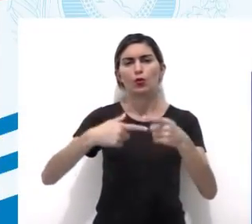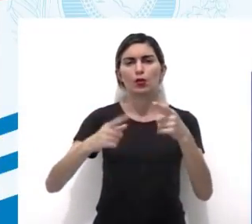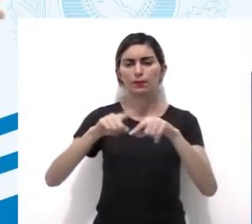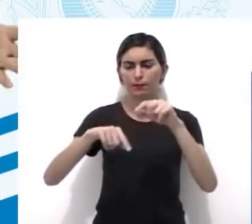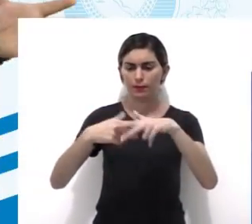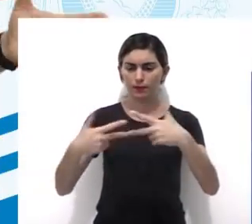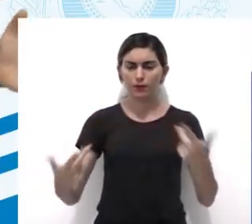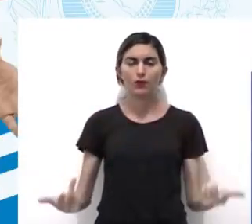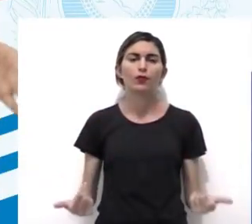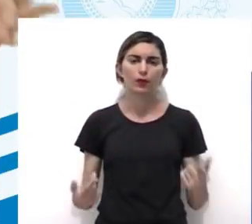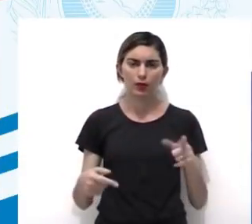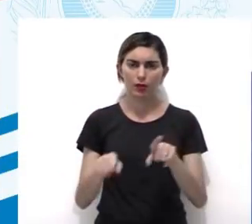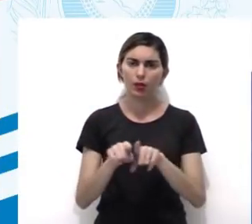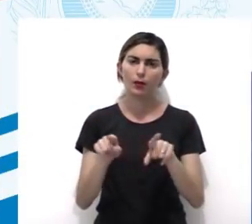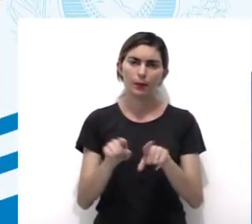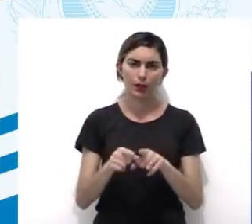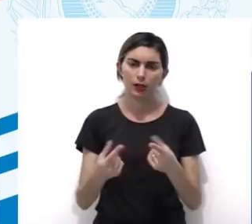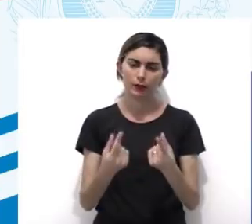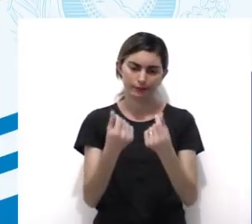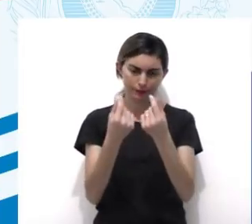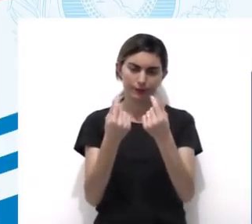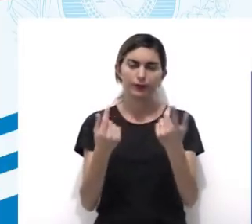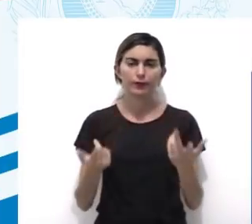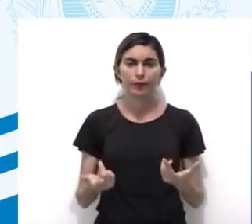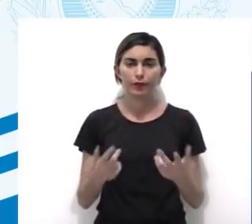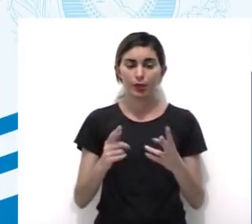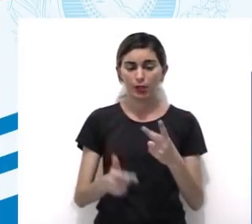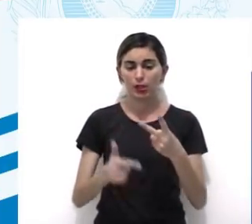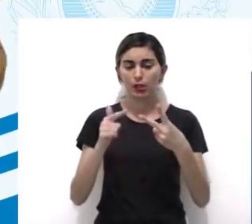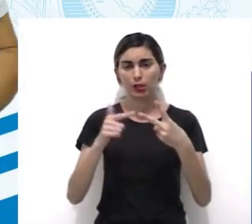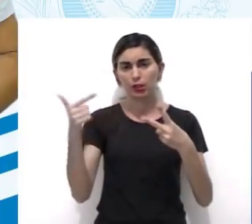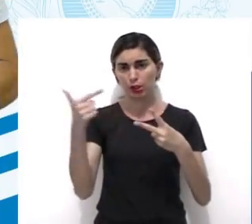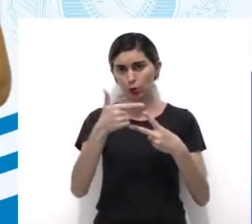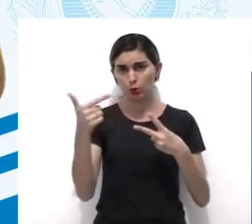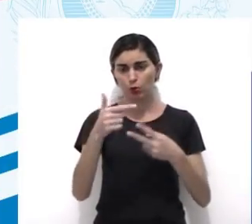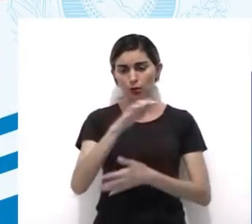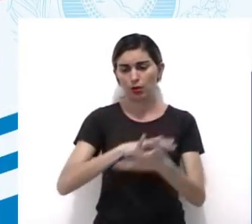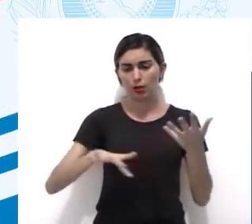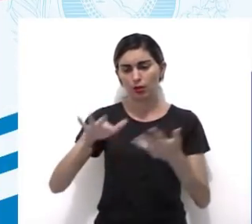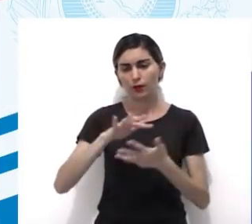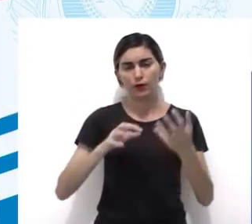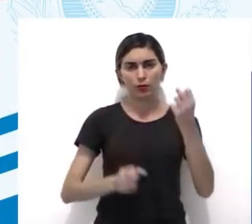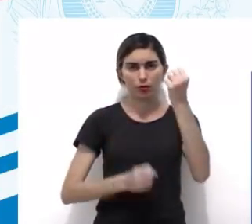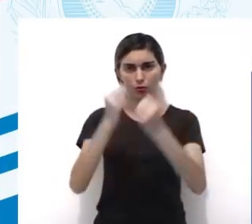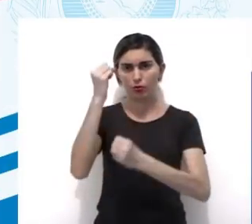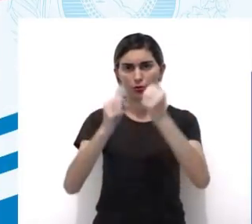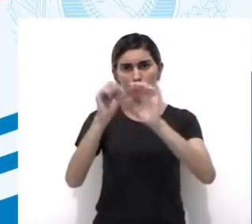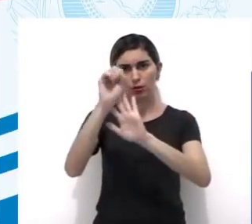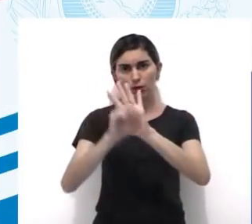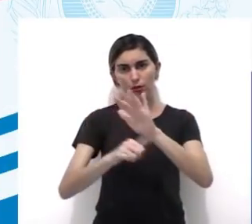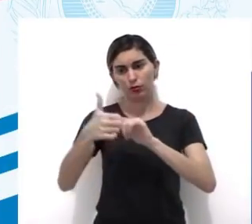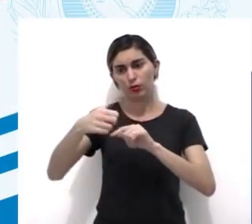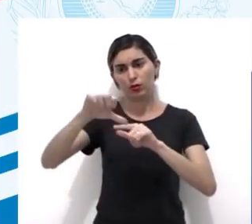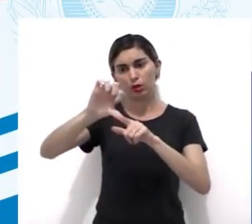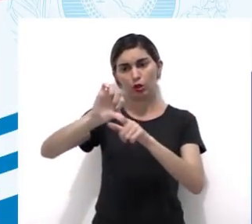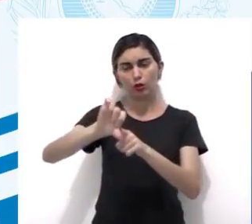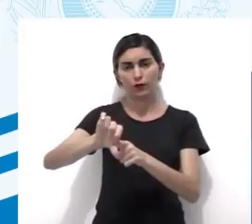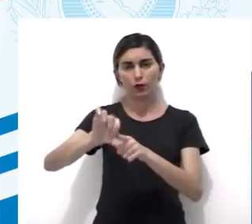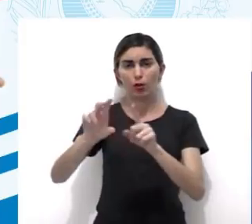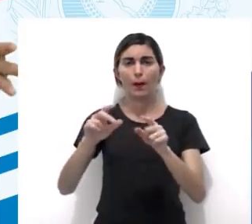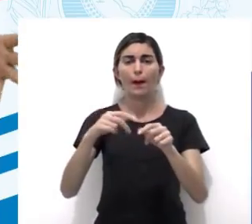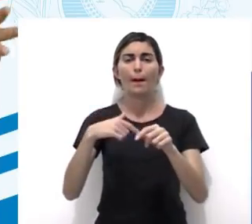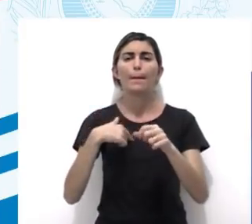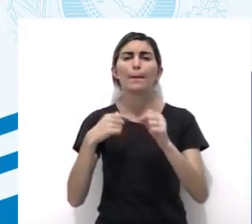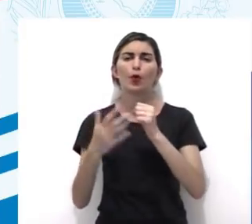mercadorias, como fluidez também de dinheiro. Na segunda revolução industrial, já no século XIX, baseia-se no